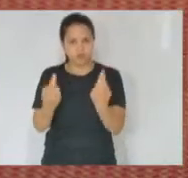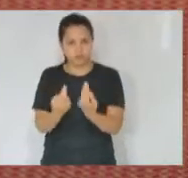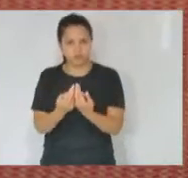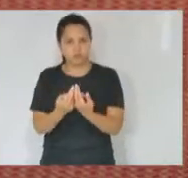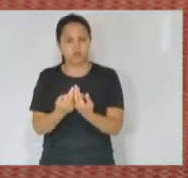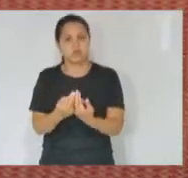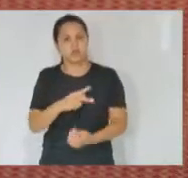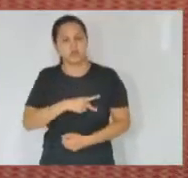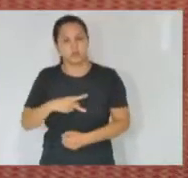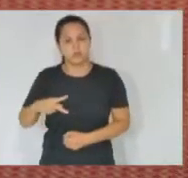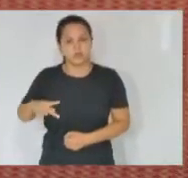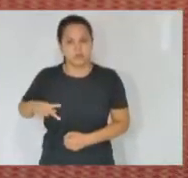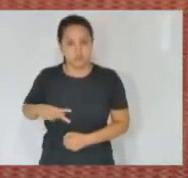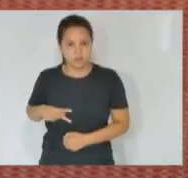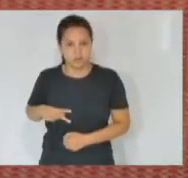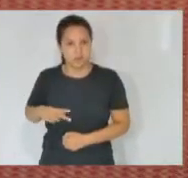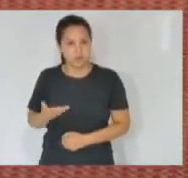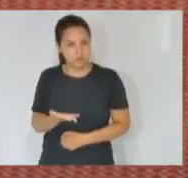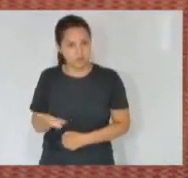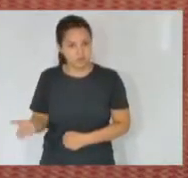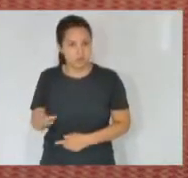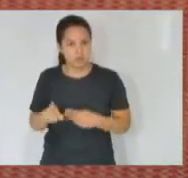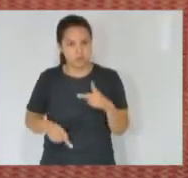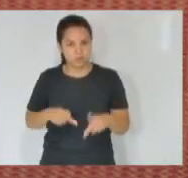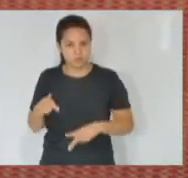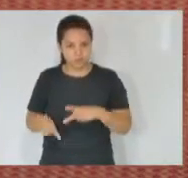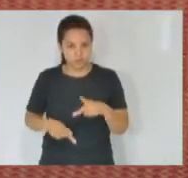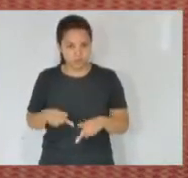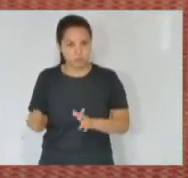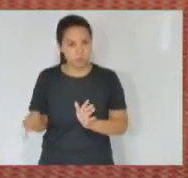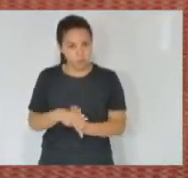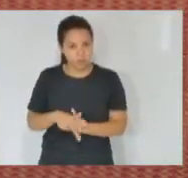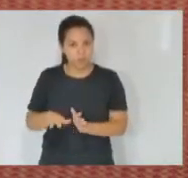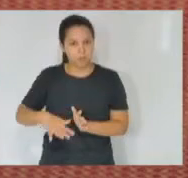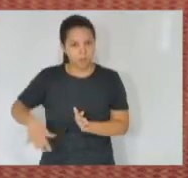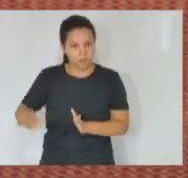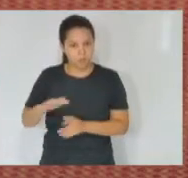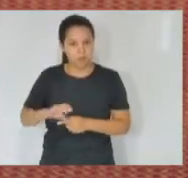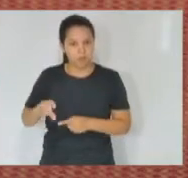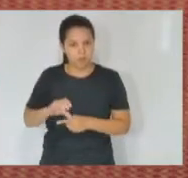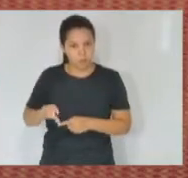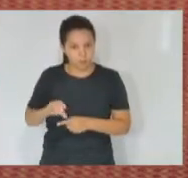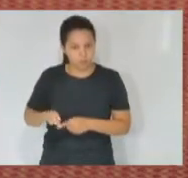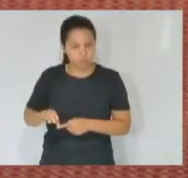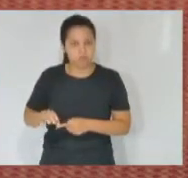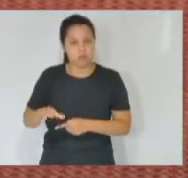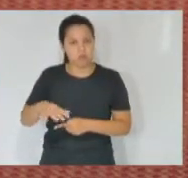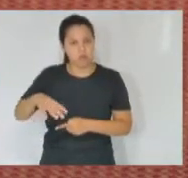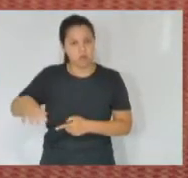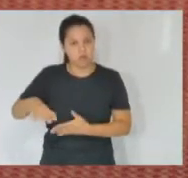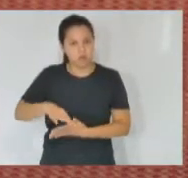aliás, a população de Curitibanos, da região, as lideranças